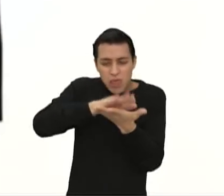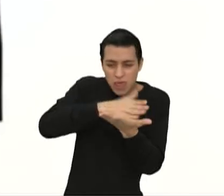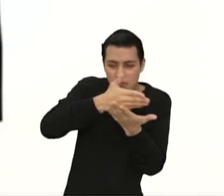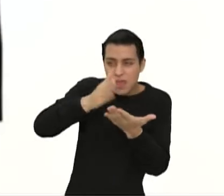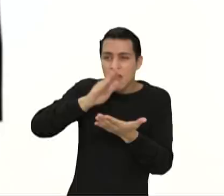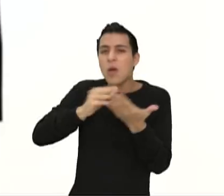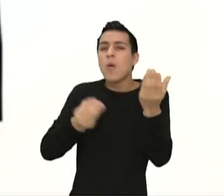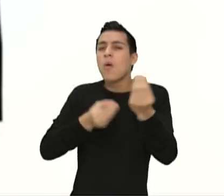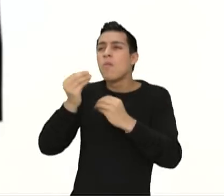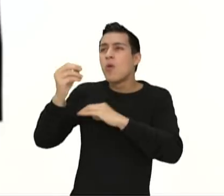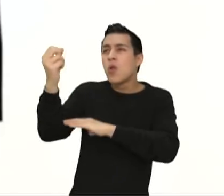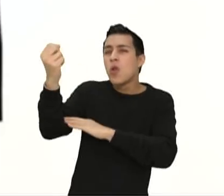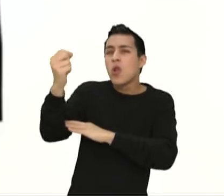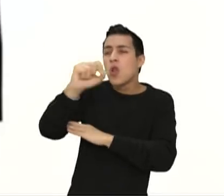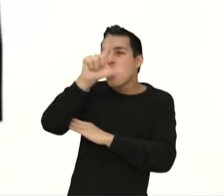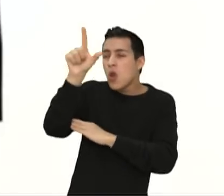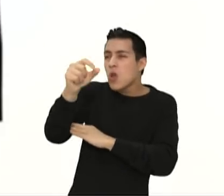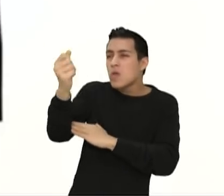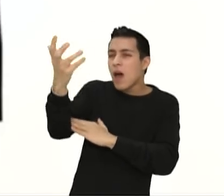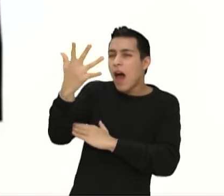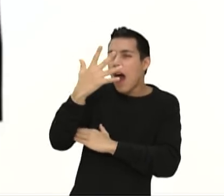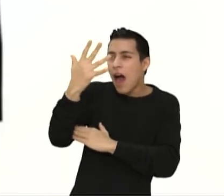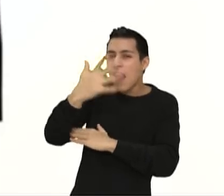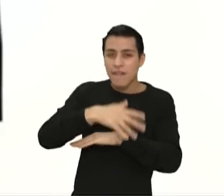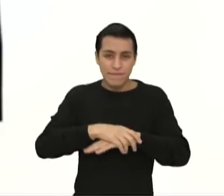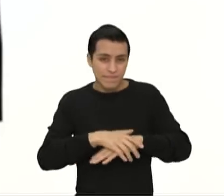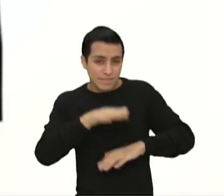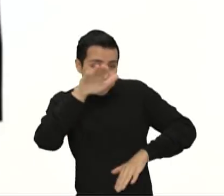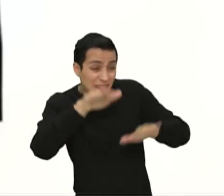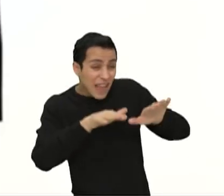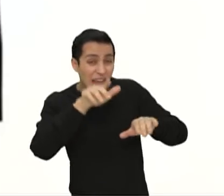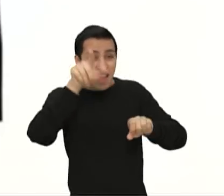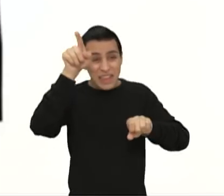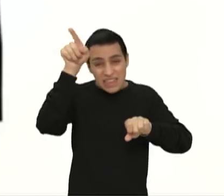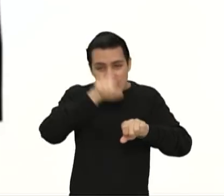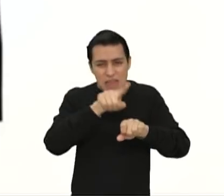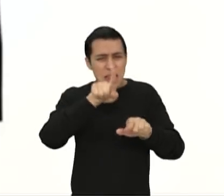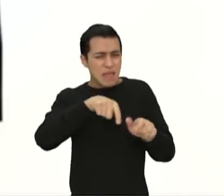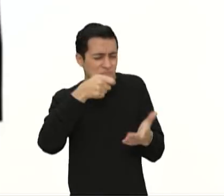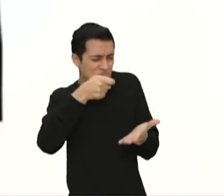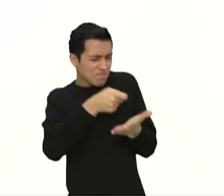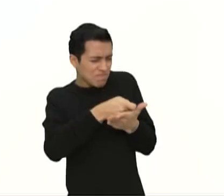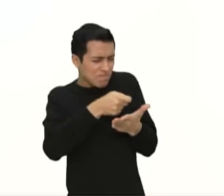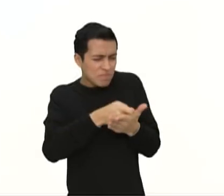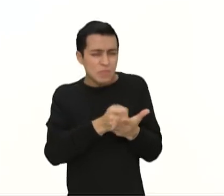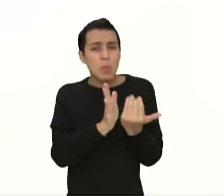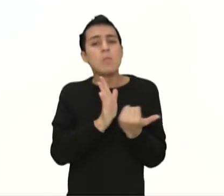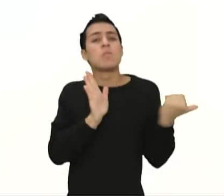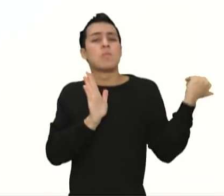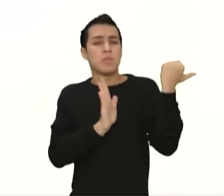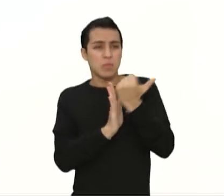da lua. Às vezes, as crases são muito exigentes.